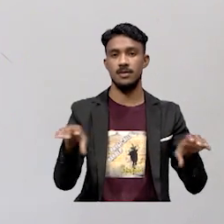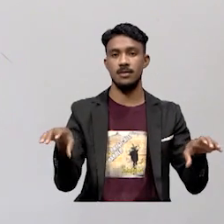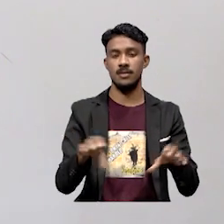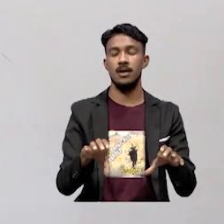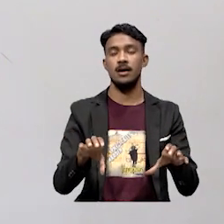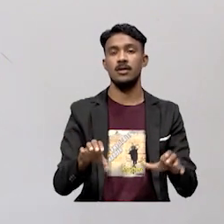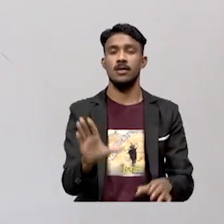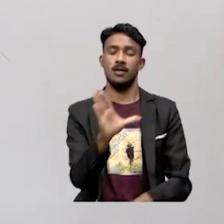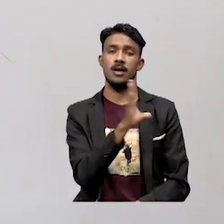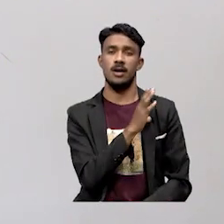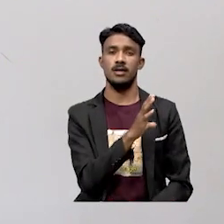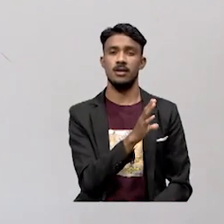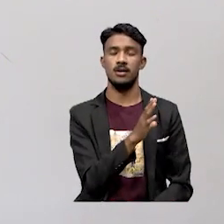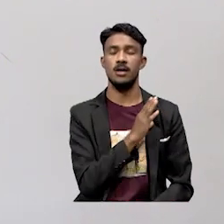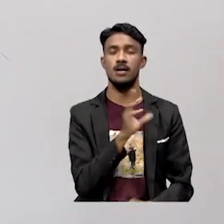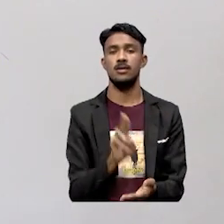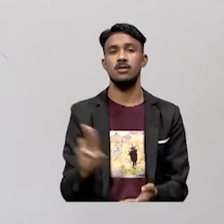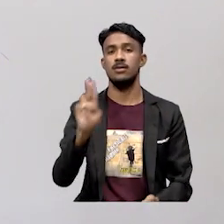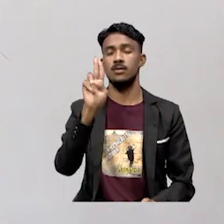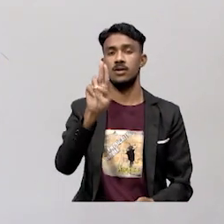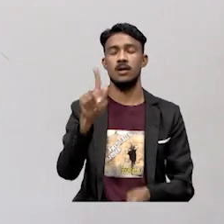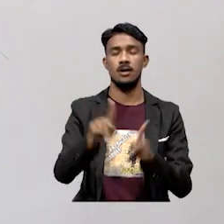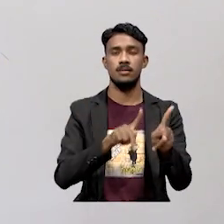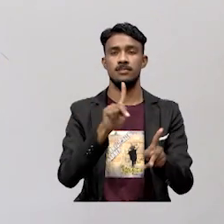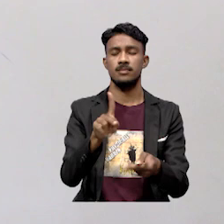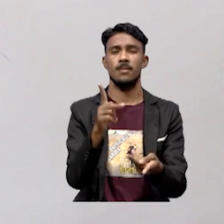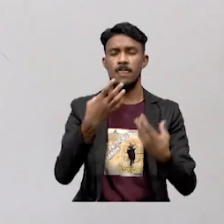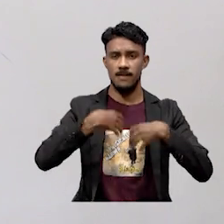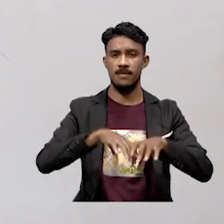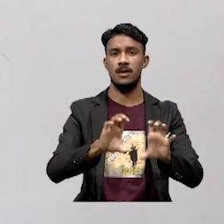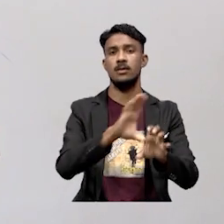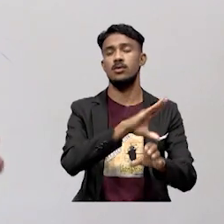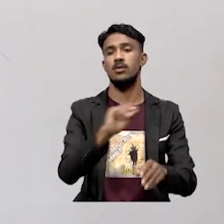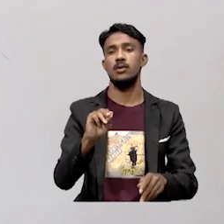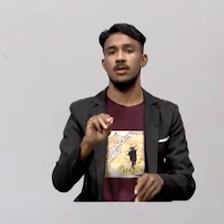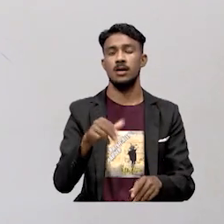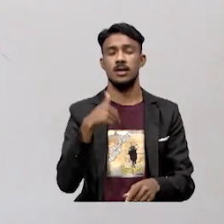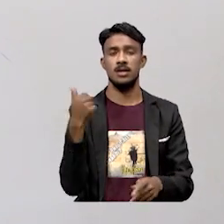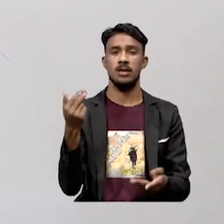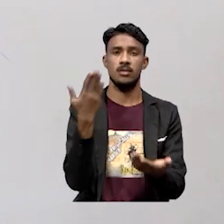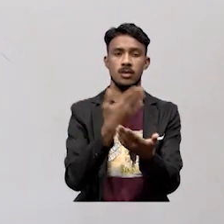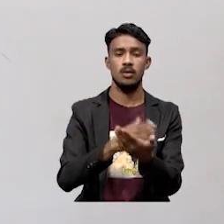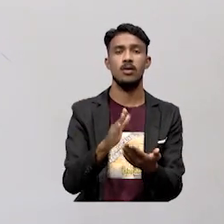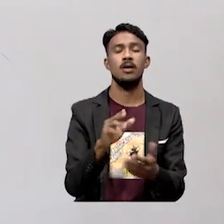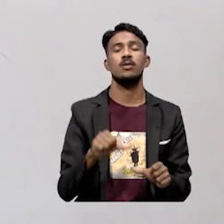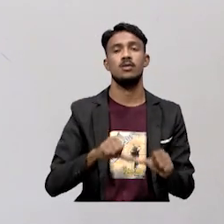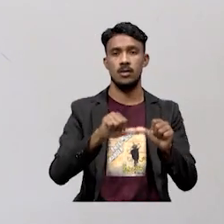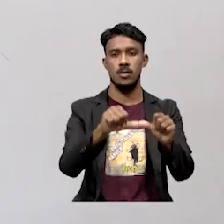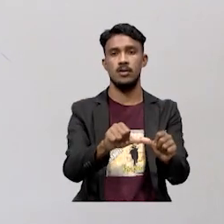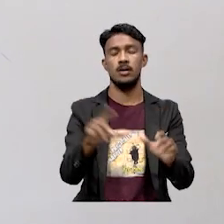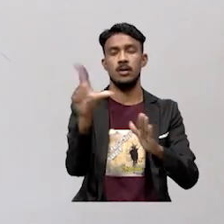tu garantia utilizador mo sosana ida ida faano ida be mai ola tuta ne. Ne funsau